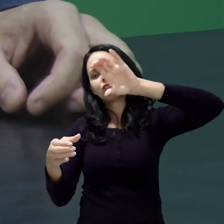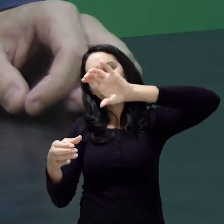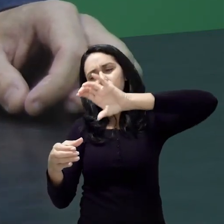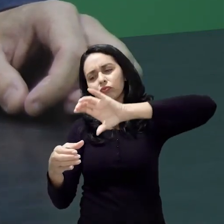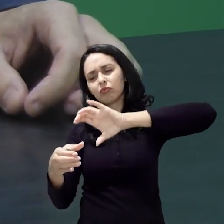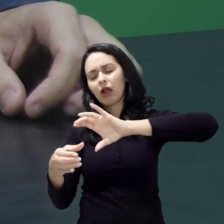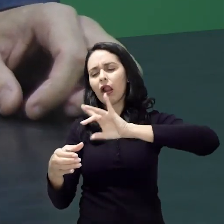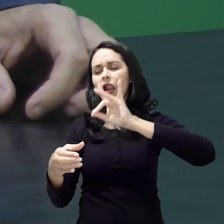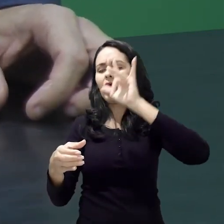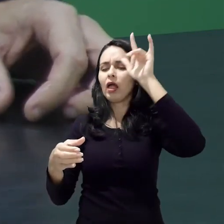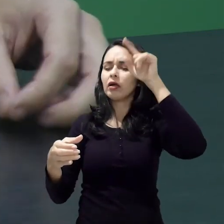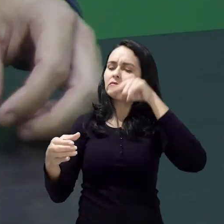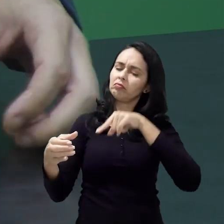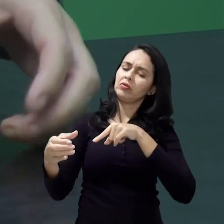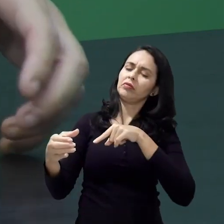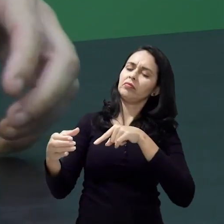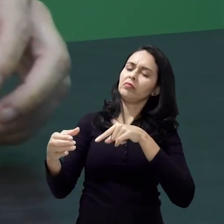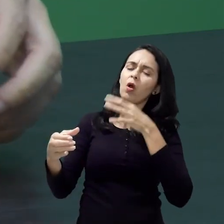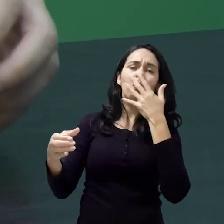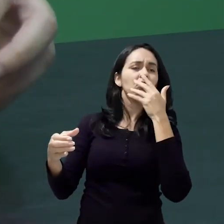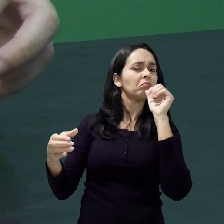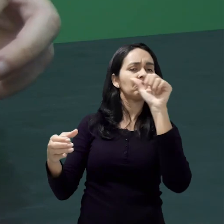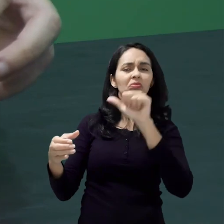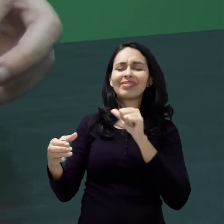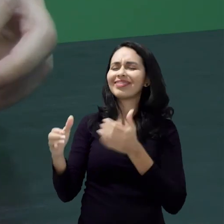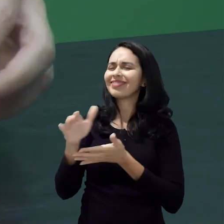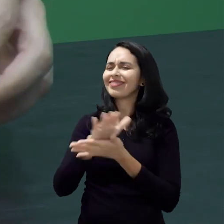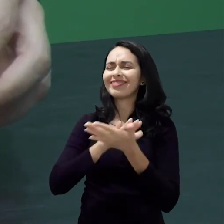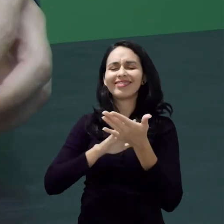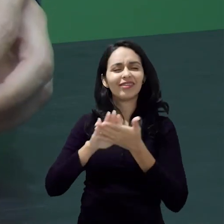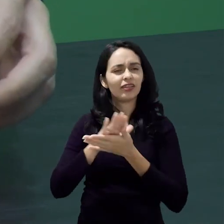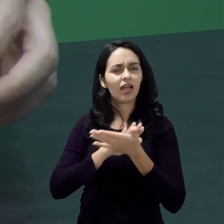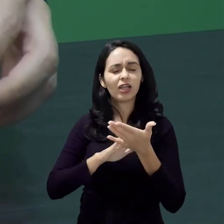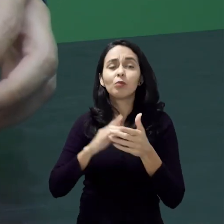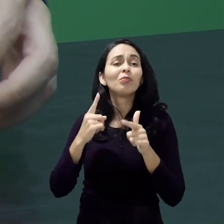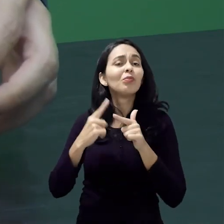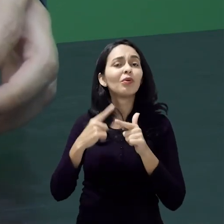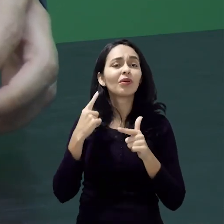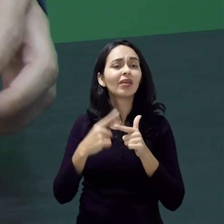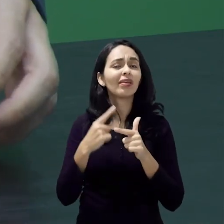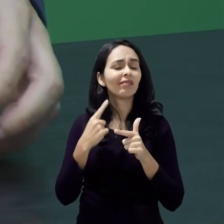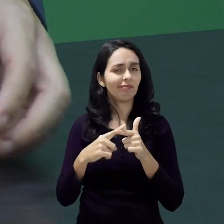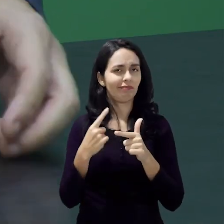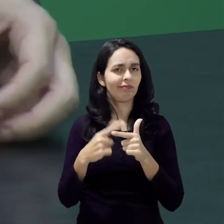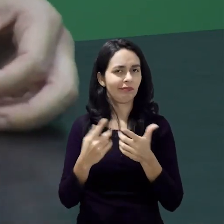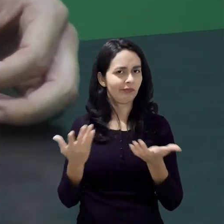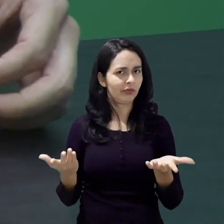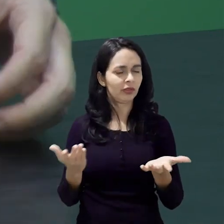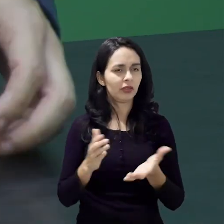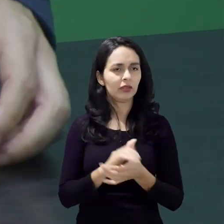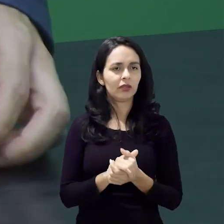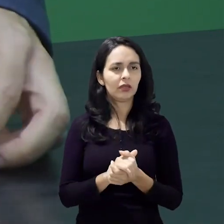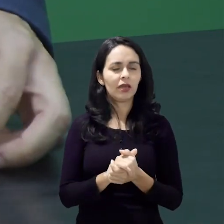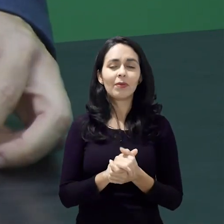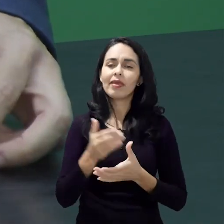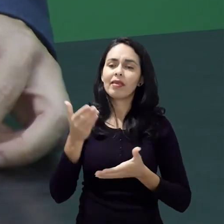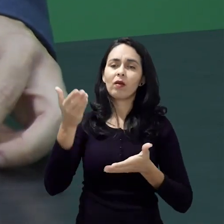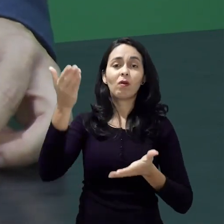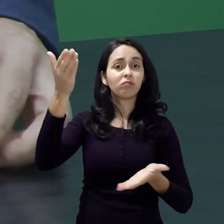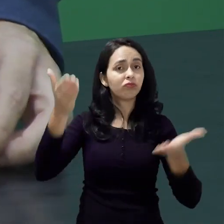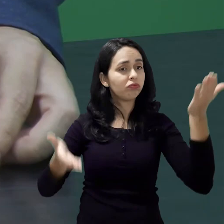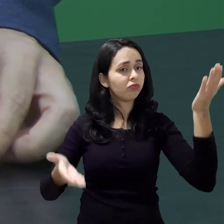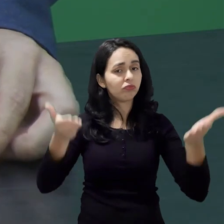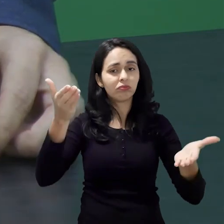toda essa quantidade de água aqui essa mudança de tonalidade não iria não iria acontecer porque porque